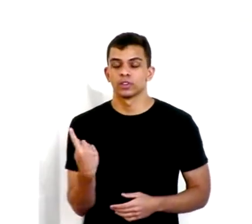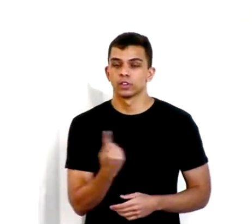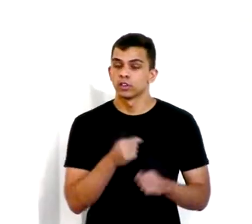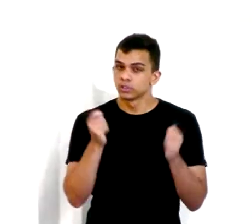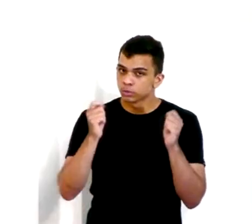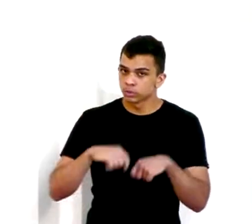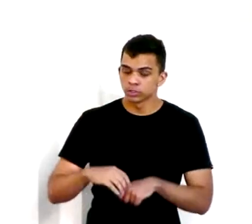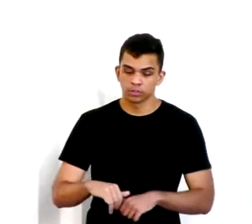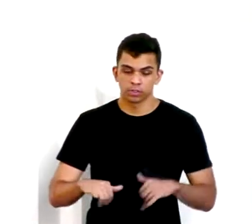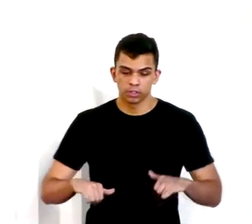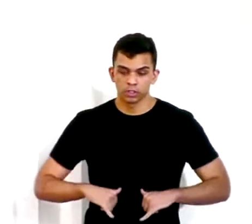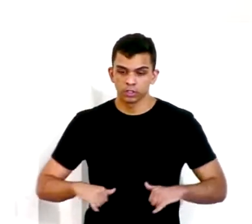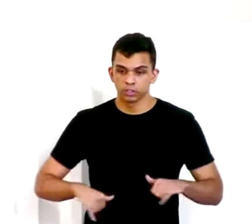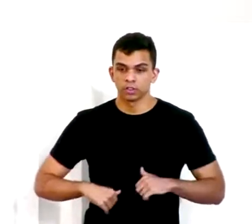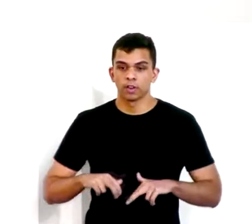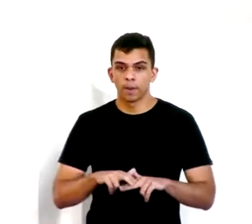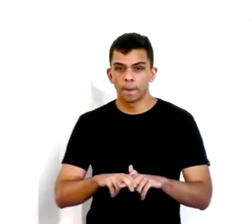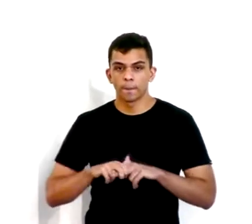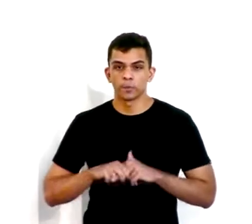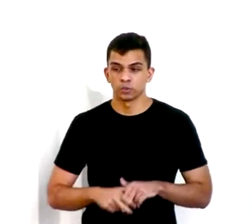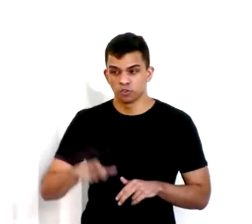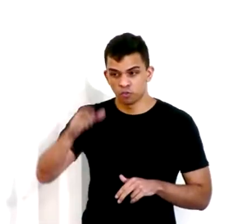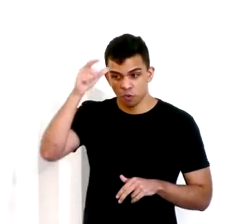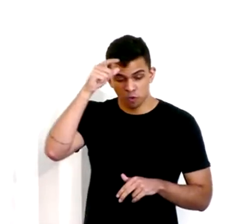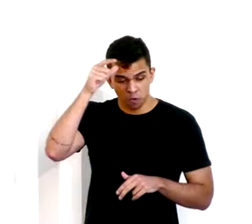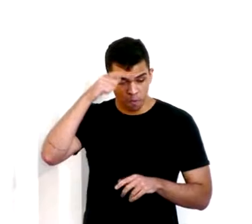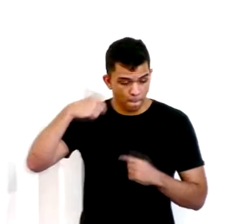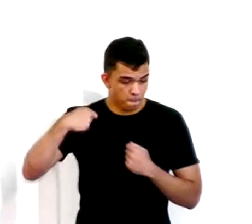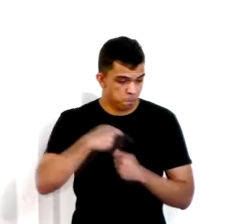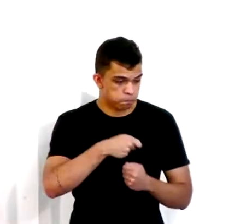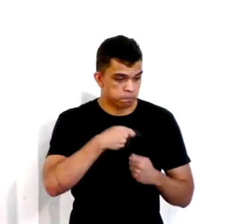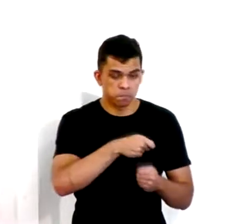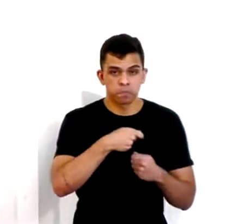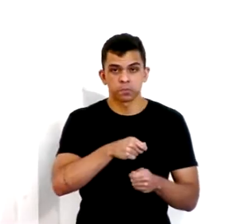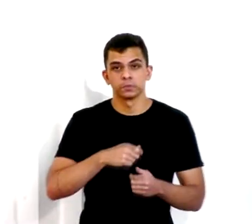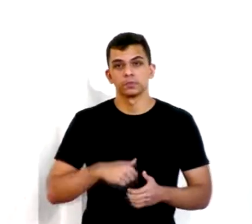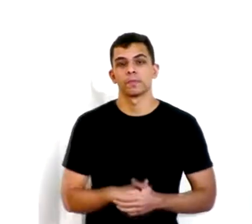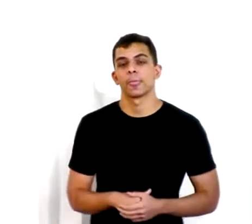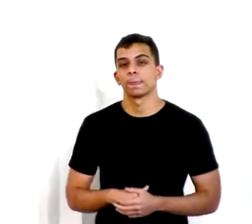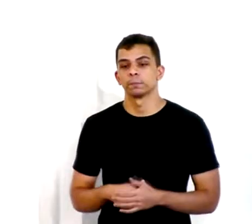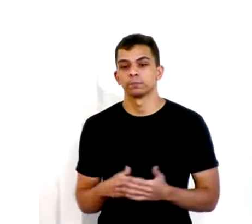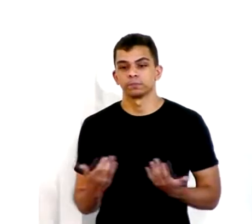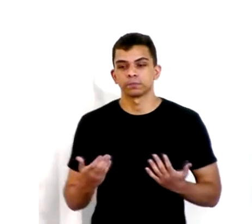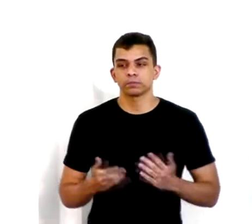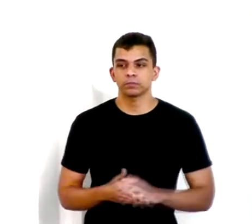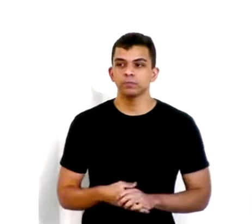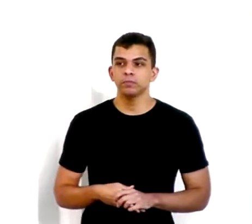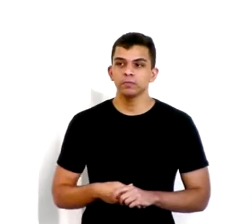por ataques demoníacos, ataques de Satanás. O que dizer de Jó?